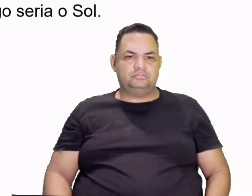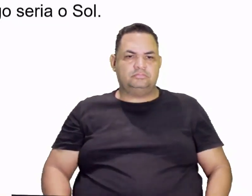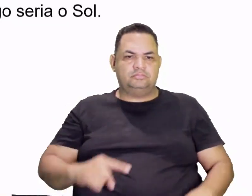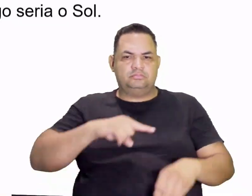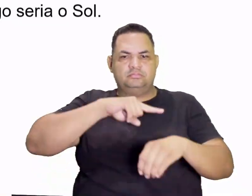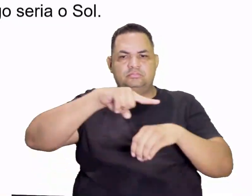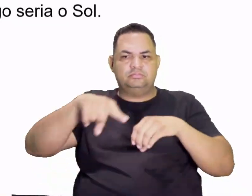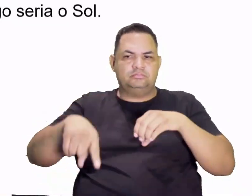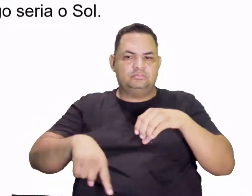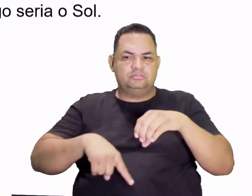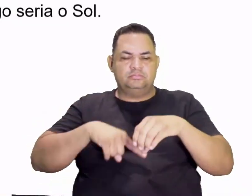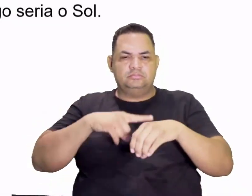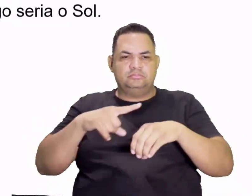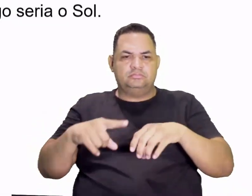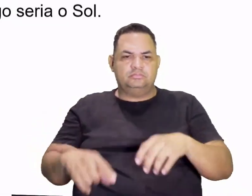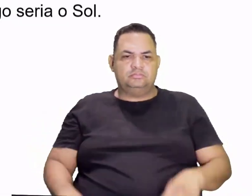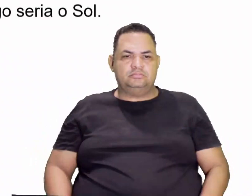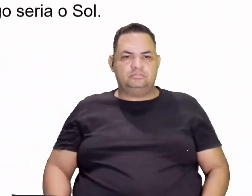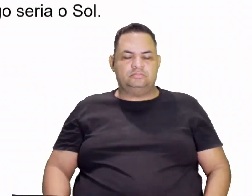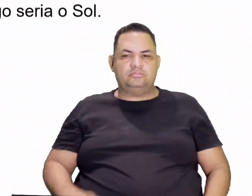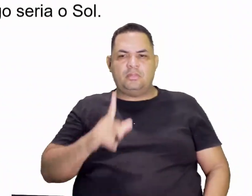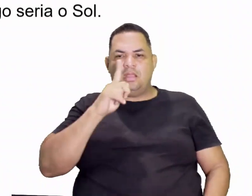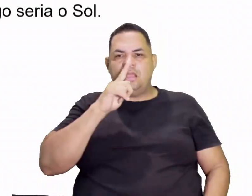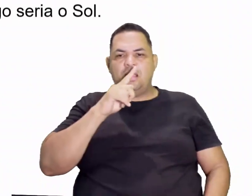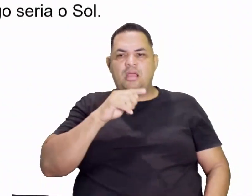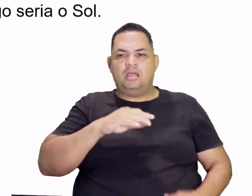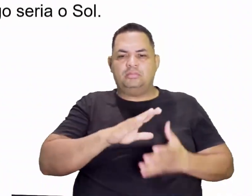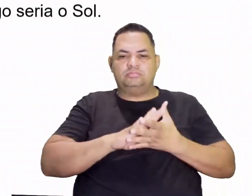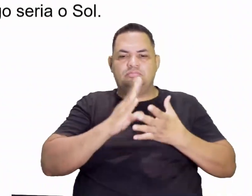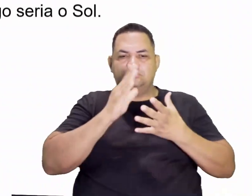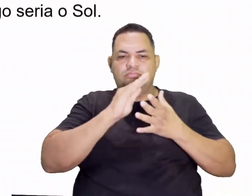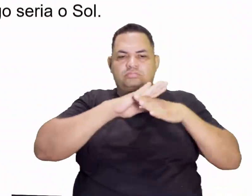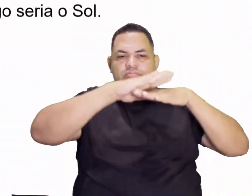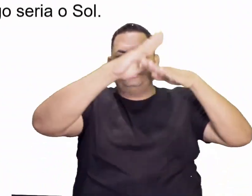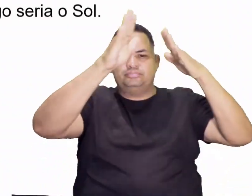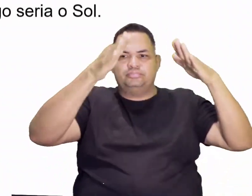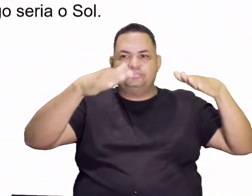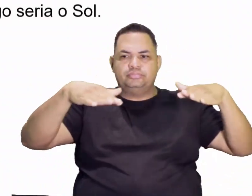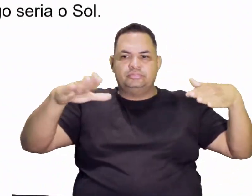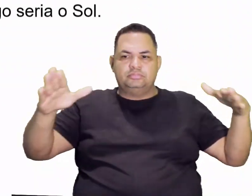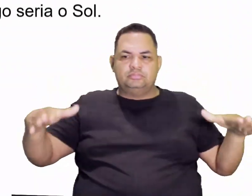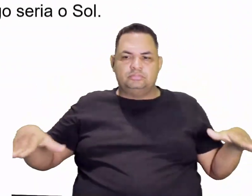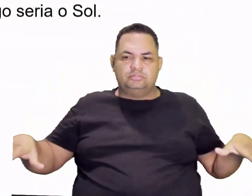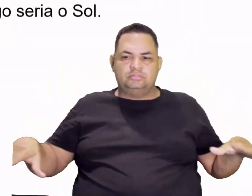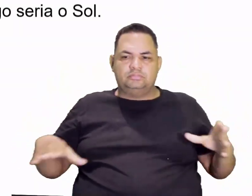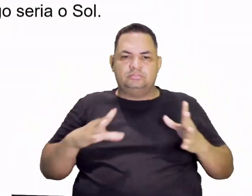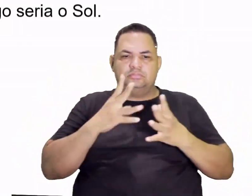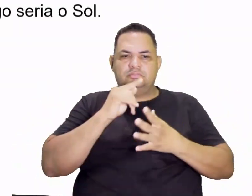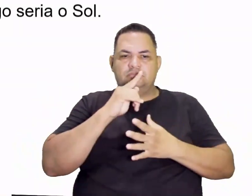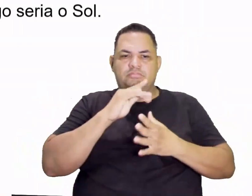Girando, olha lá. A de água seria os oceanos, então tá aí, ó.